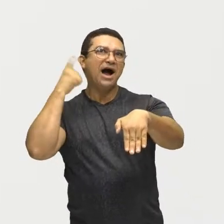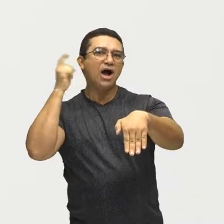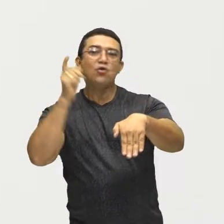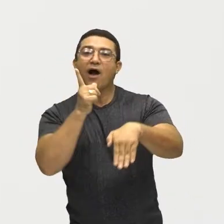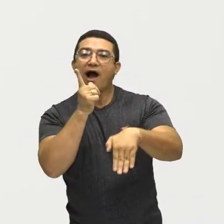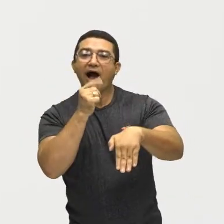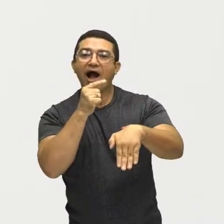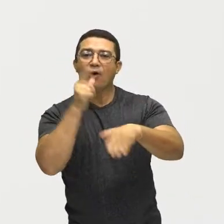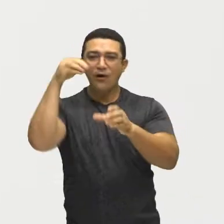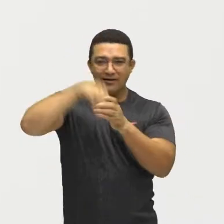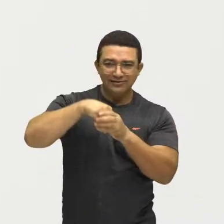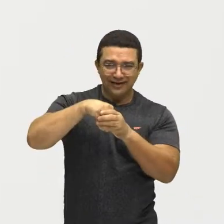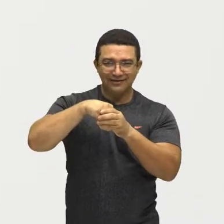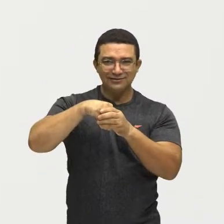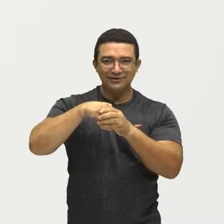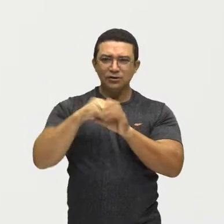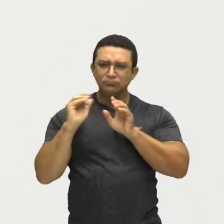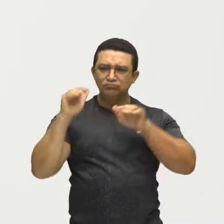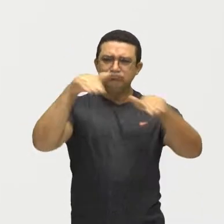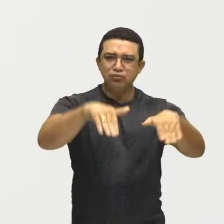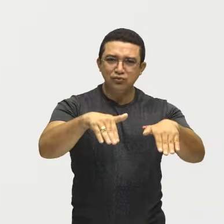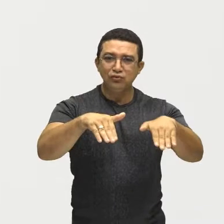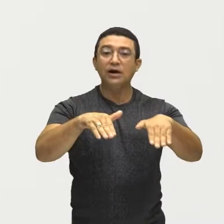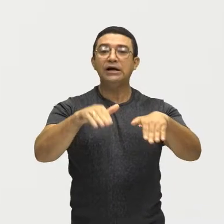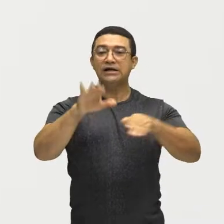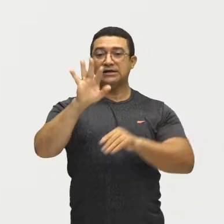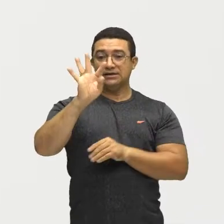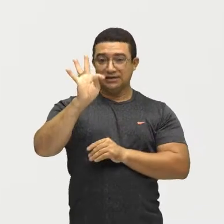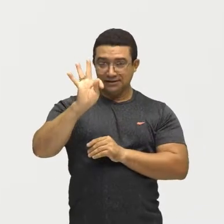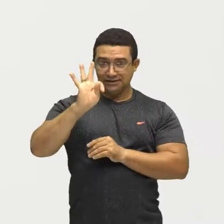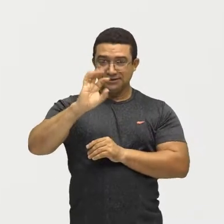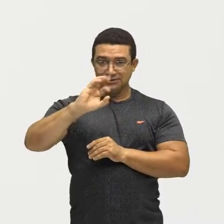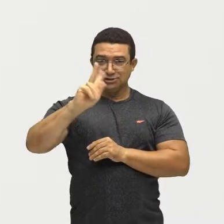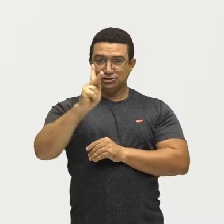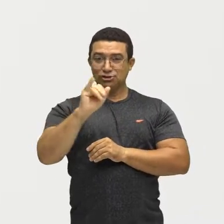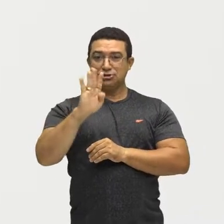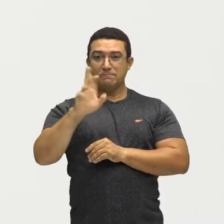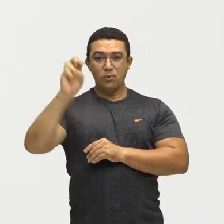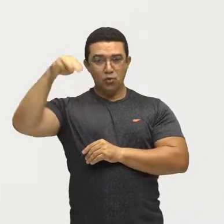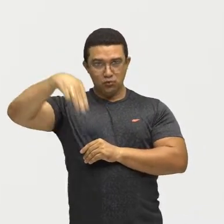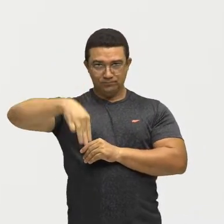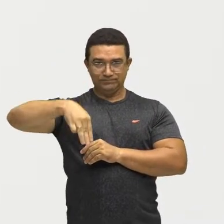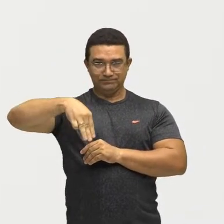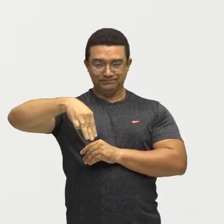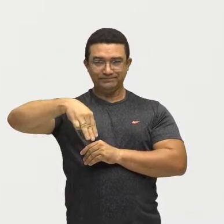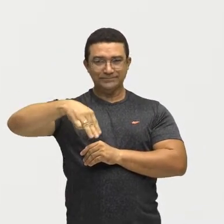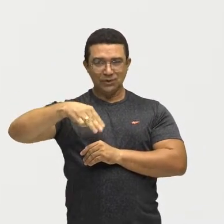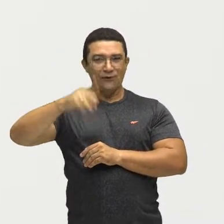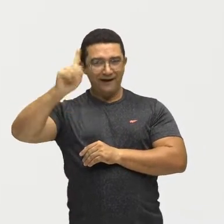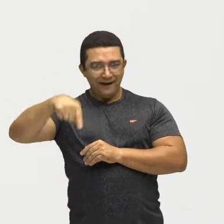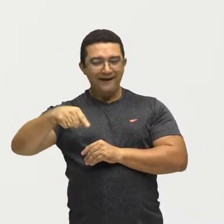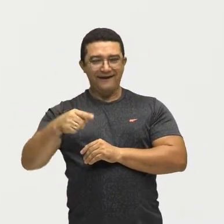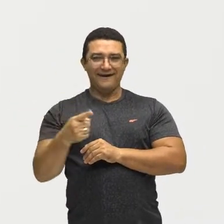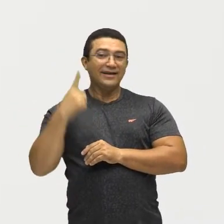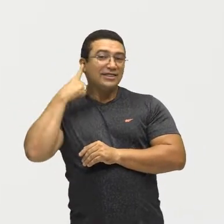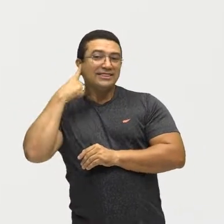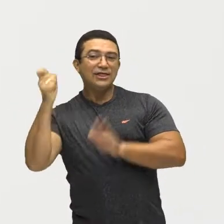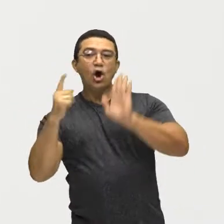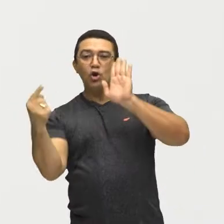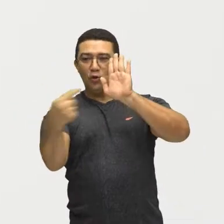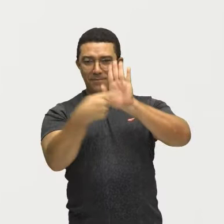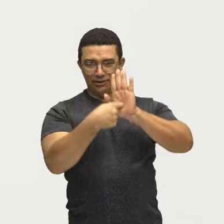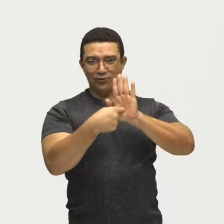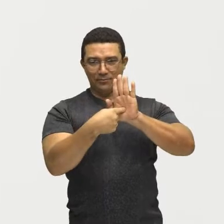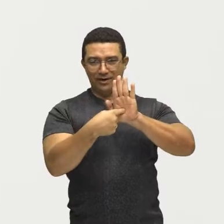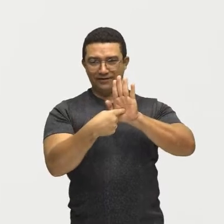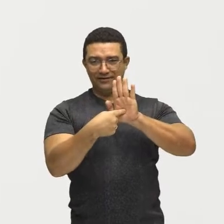dá aquele som que vai água para todo canto. Então, esta é a representação.